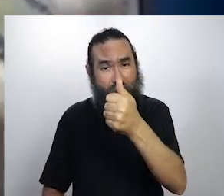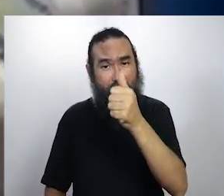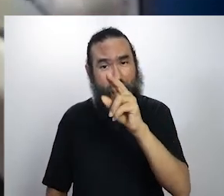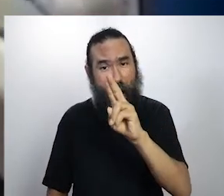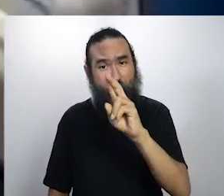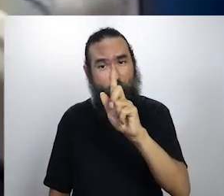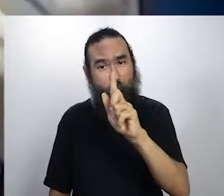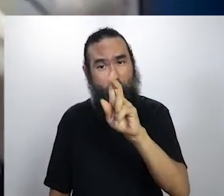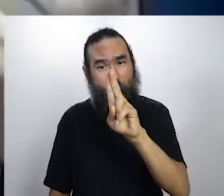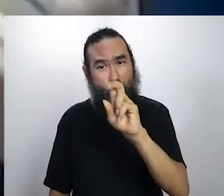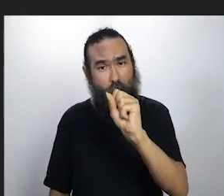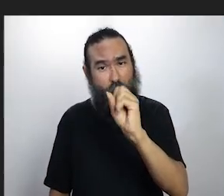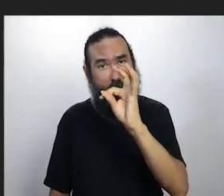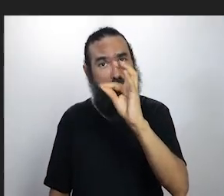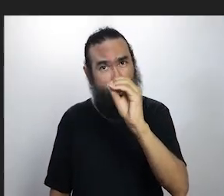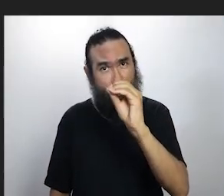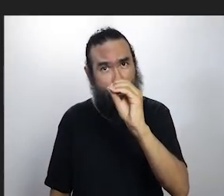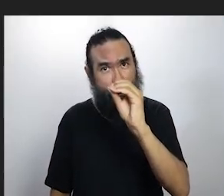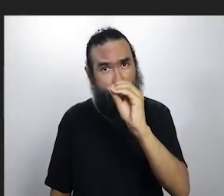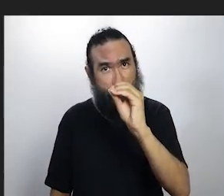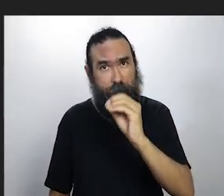Augusto.